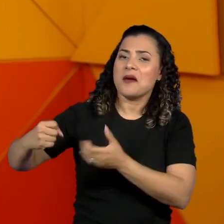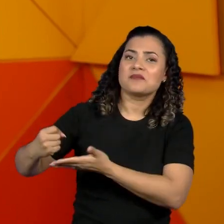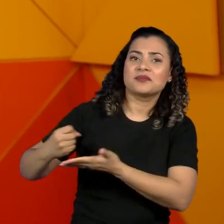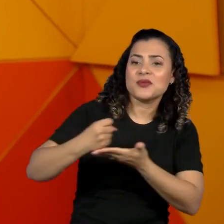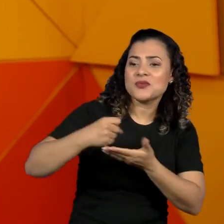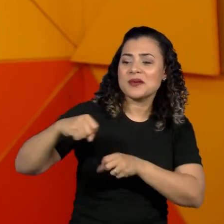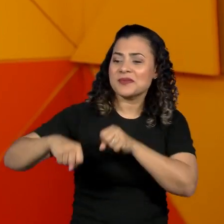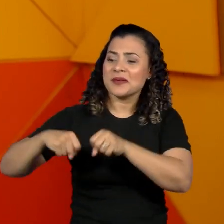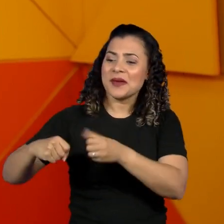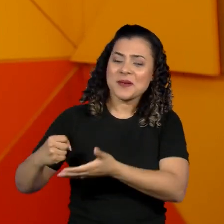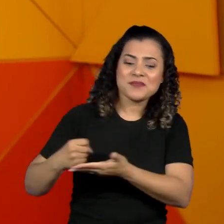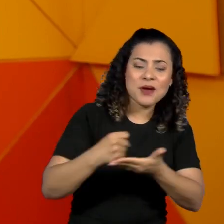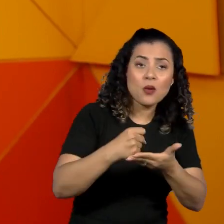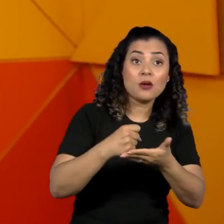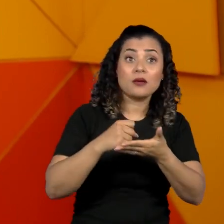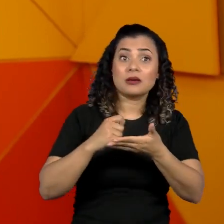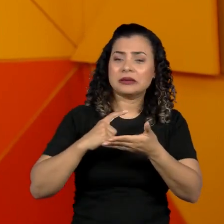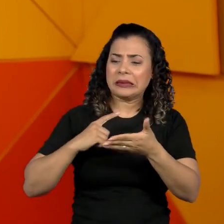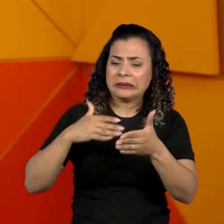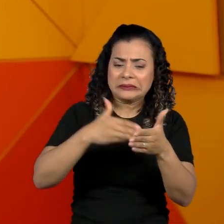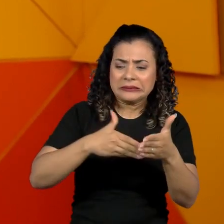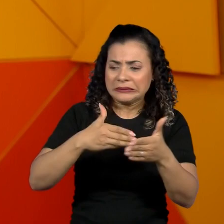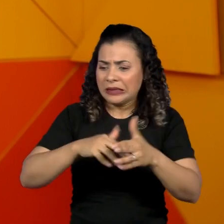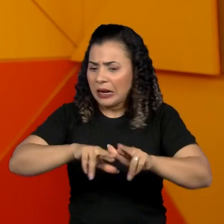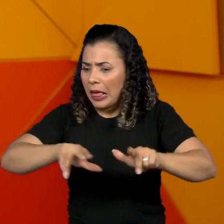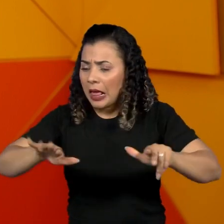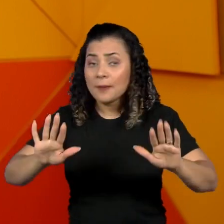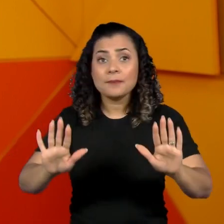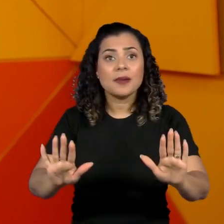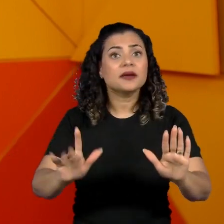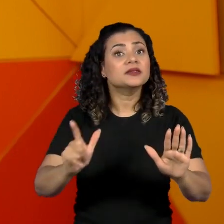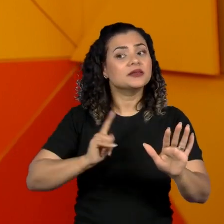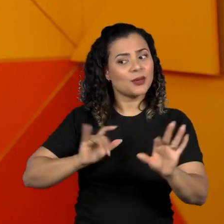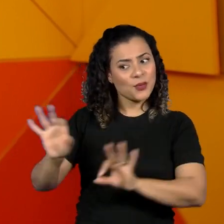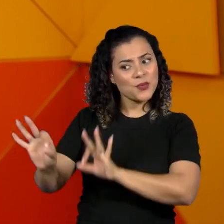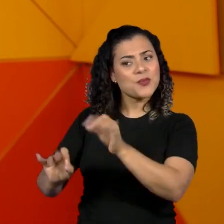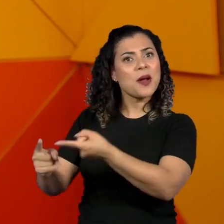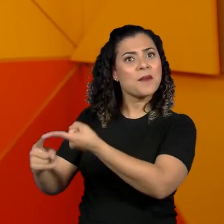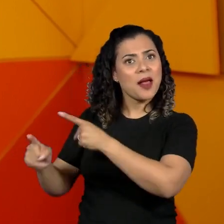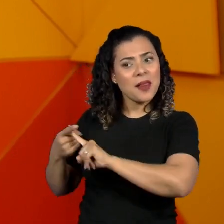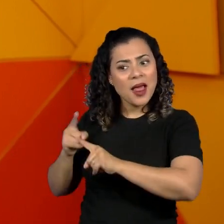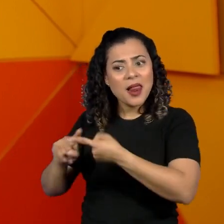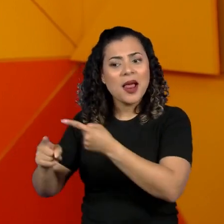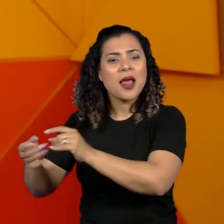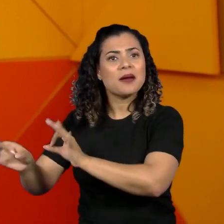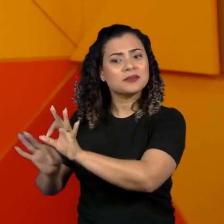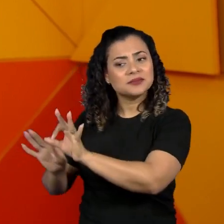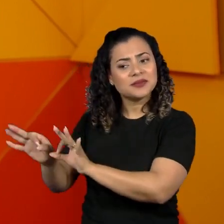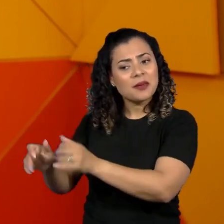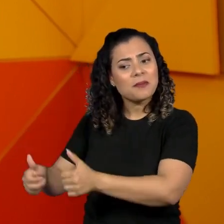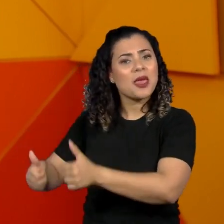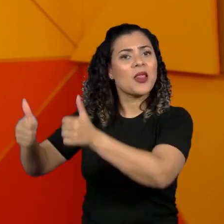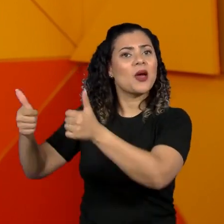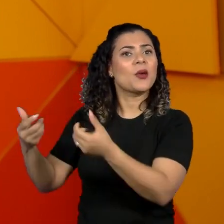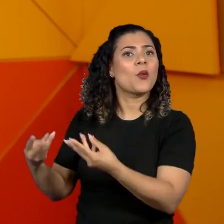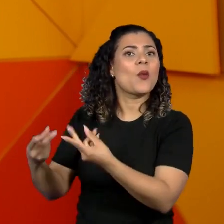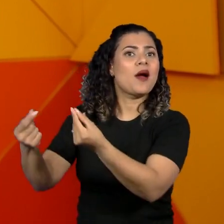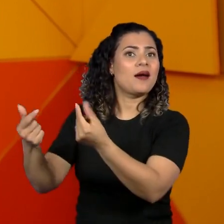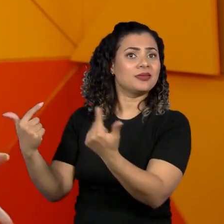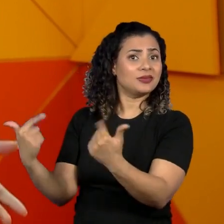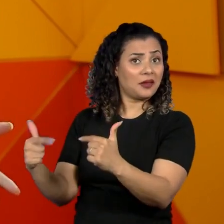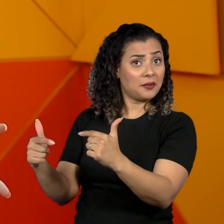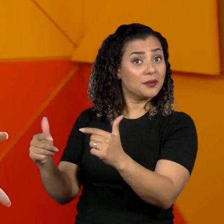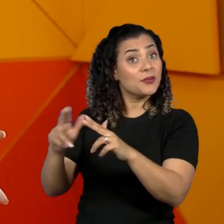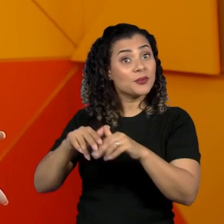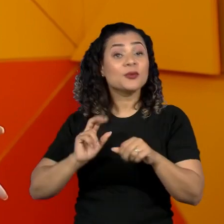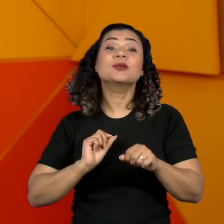enfrentam condições adversas, mas estão cada vez mais organizados em busca de melhores condições de trabalho. E aí o